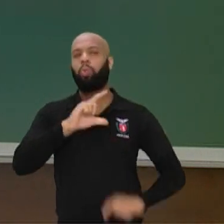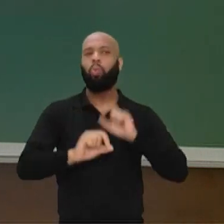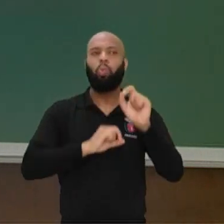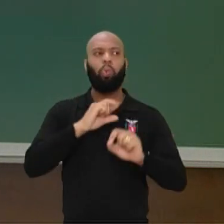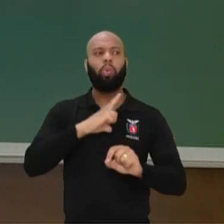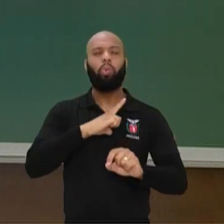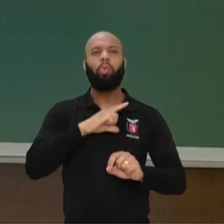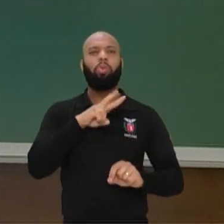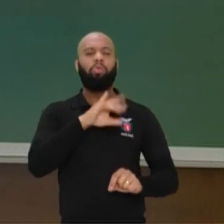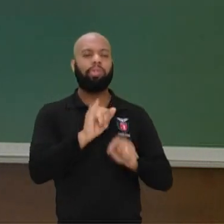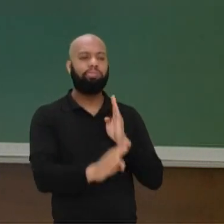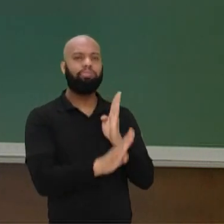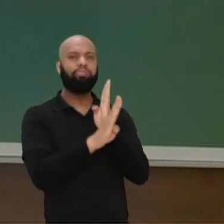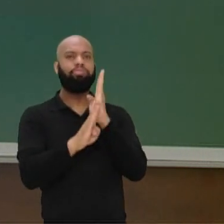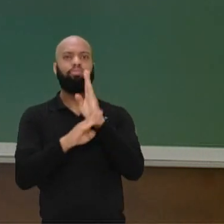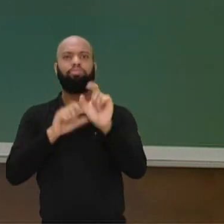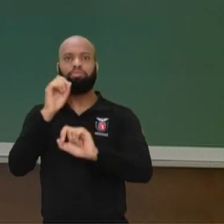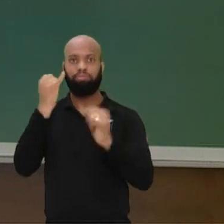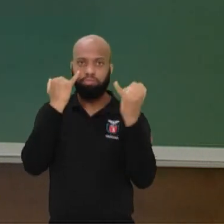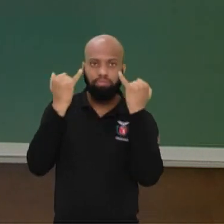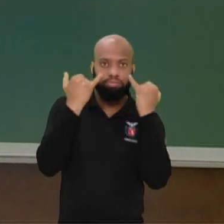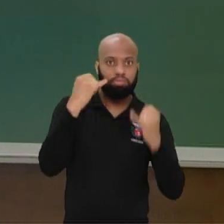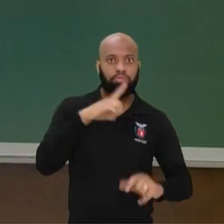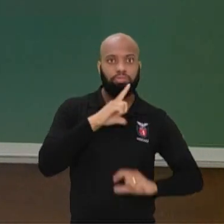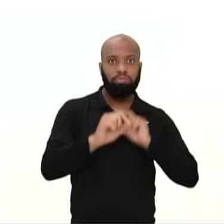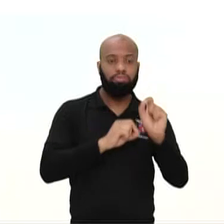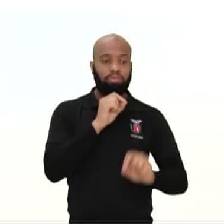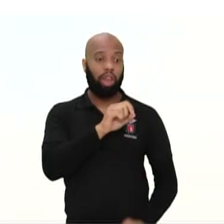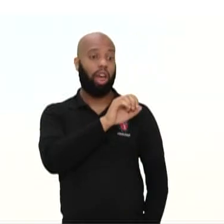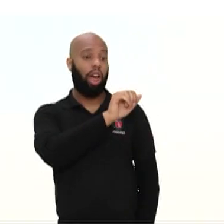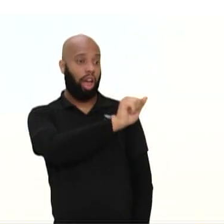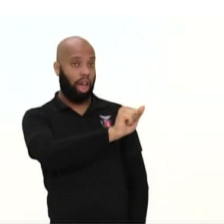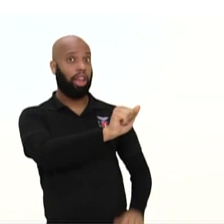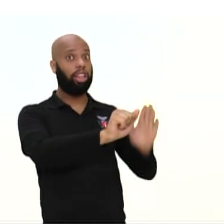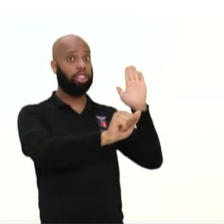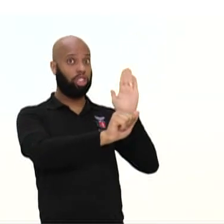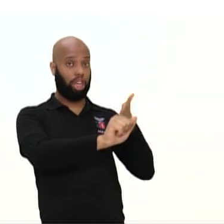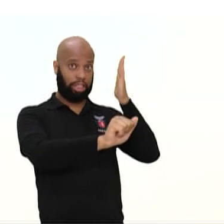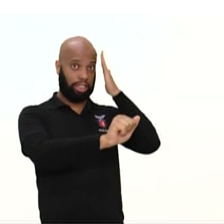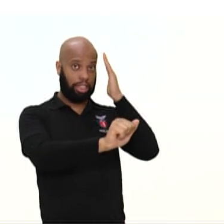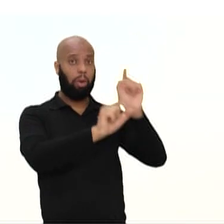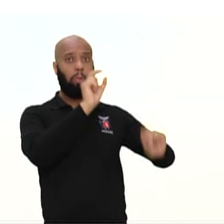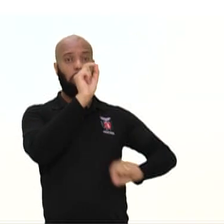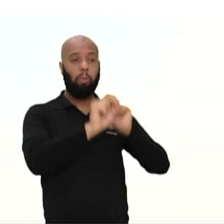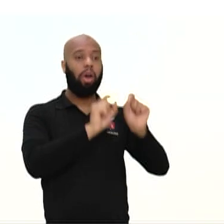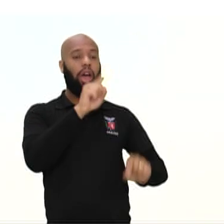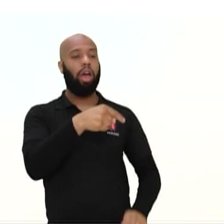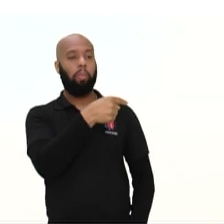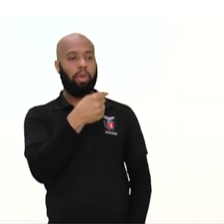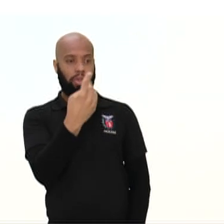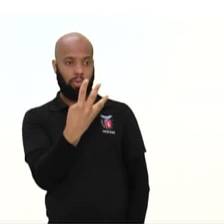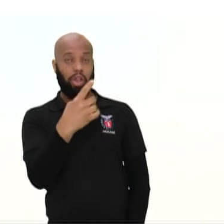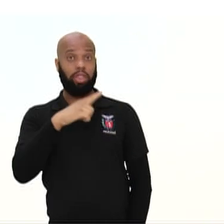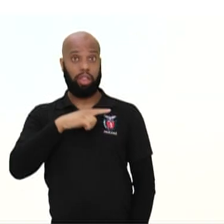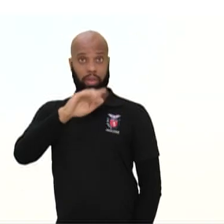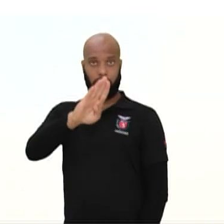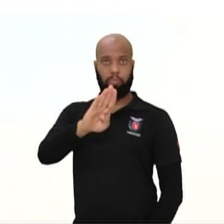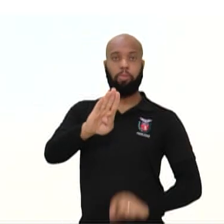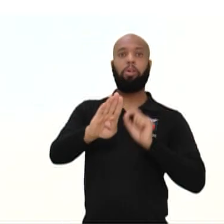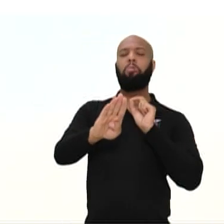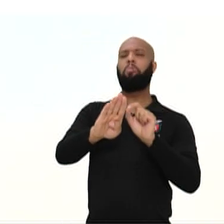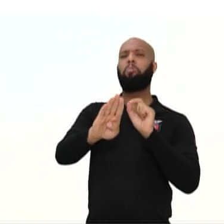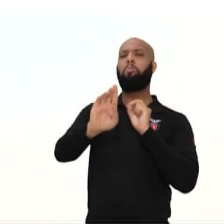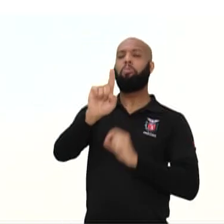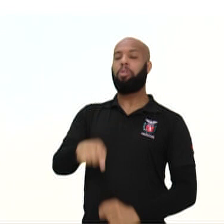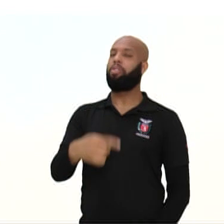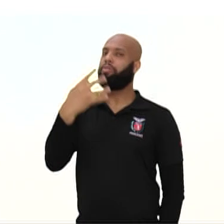já identifica os dados, o valor de a, que é o coeficiente de x ao quadrado, vale menos 4, o b, que é o coeficiente do x,